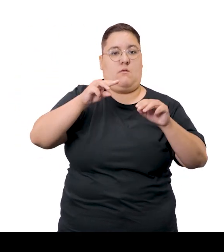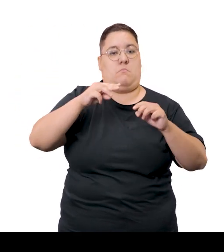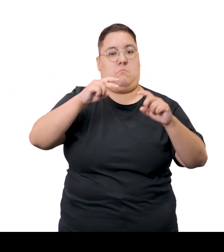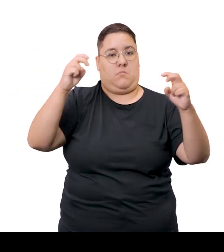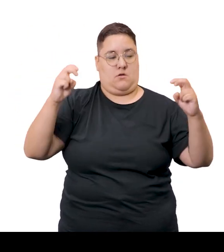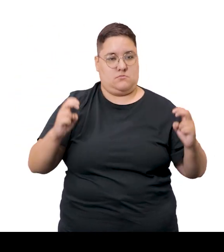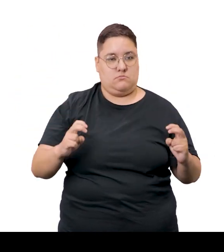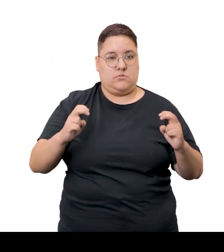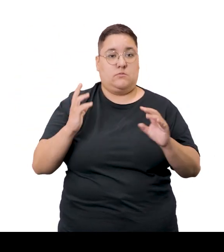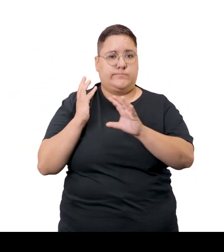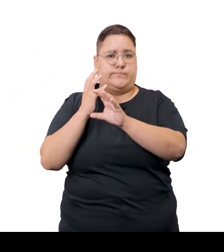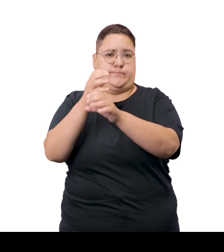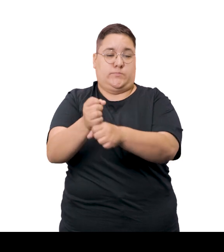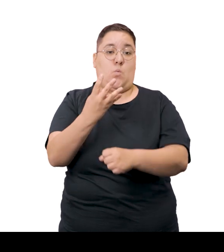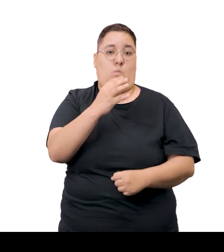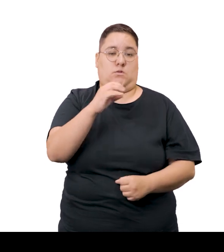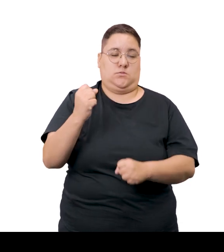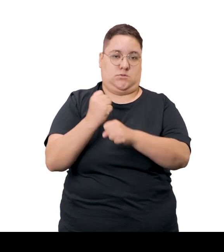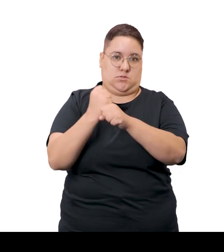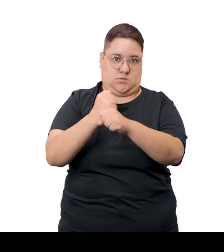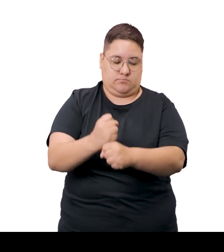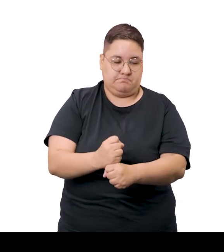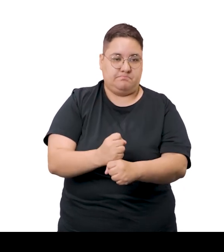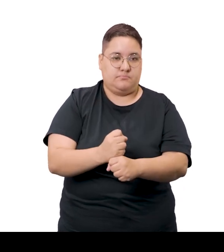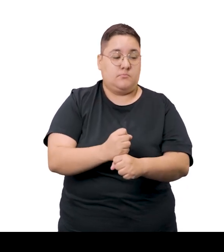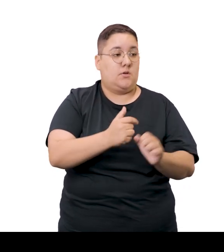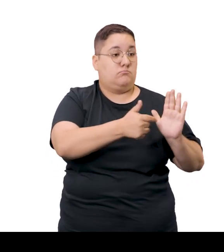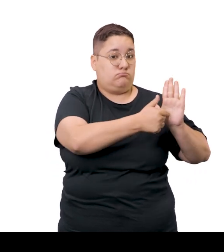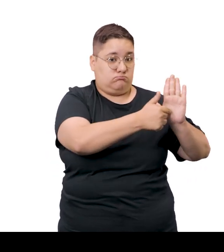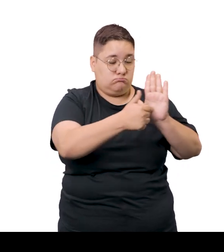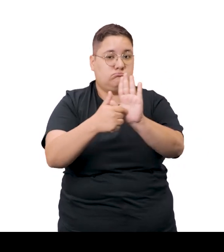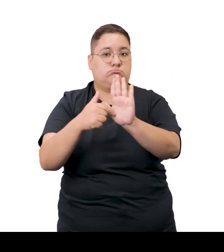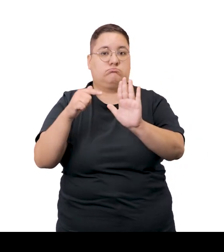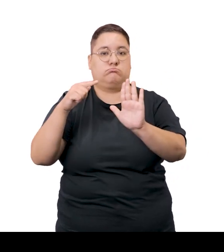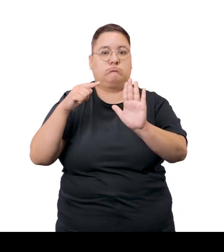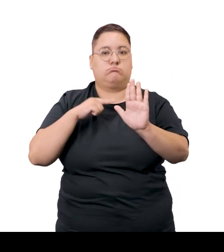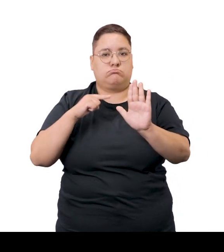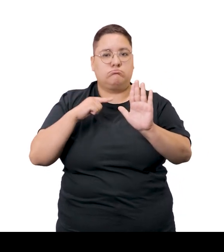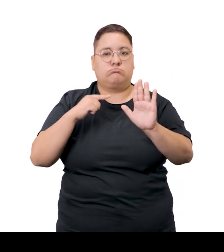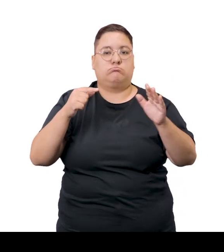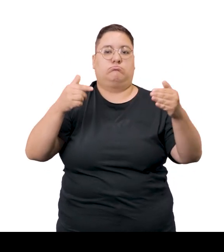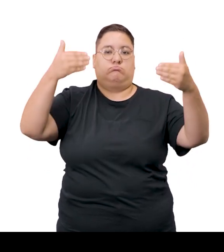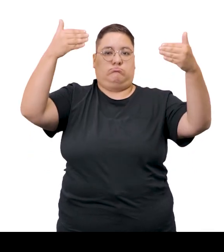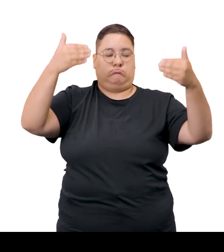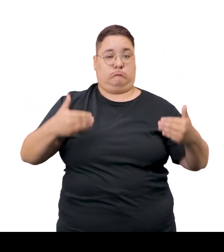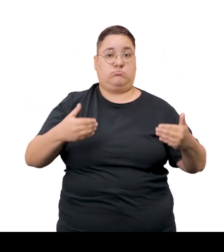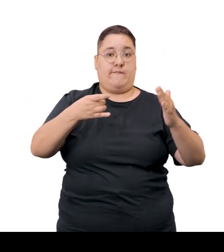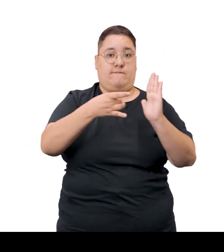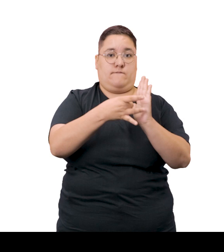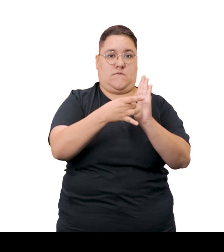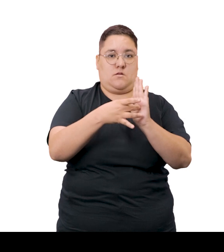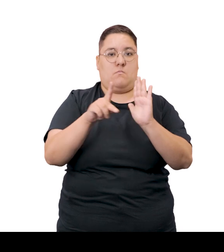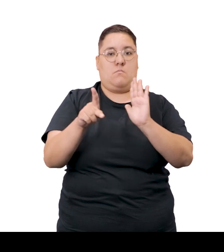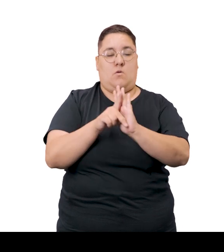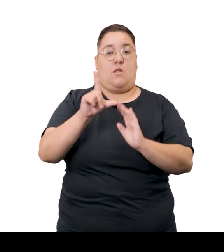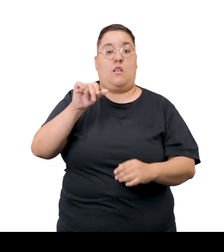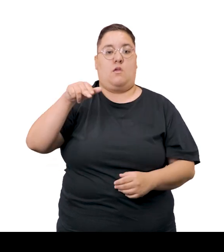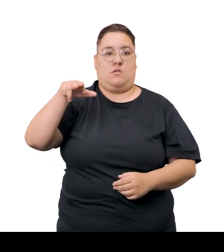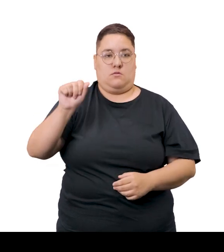Todas as obras da mostra são apresentadas nos icônicos cavaletes de vidro de Lina Bobardi, 1914